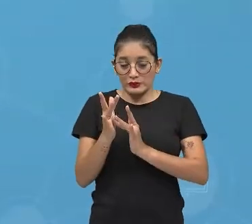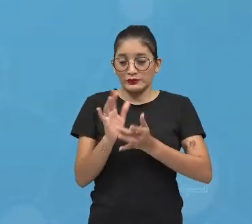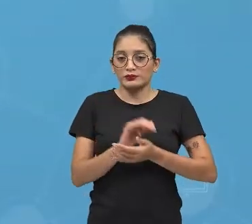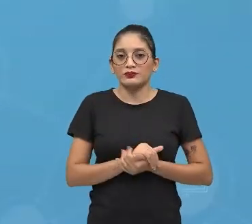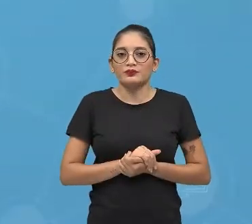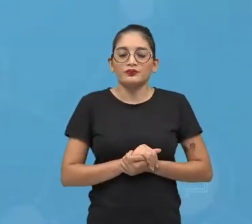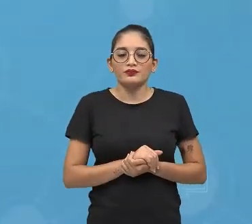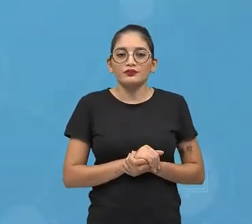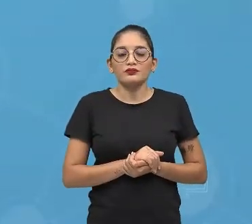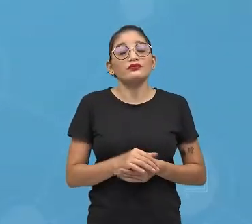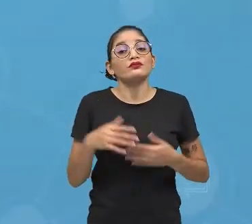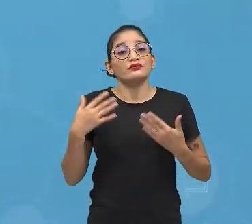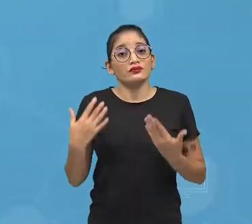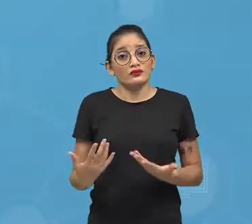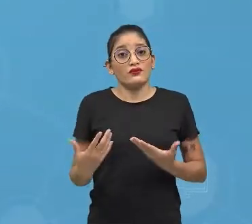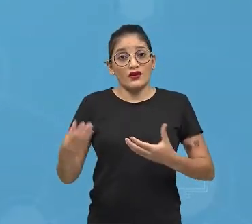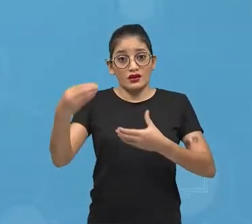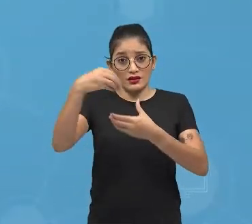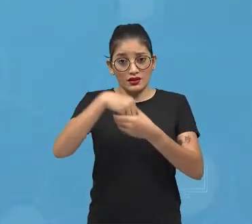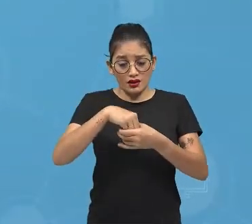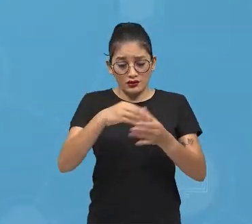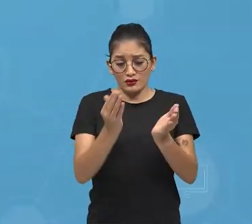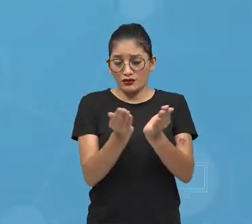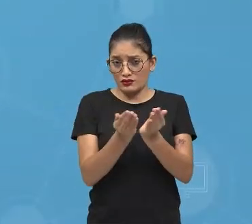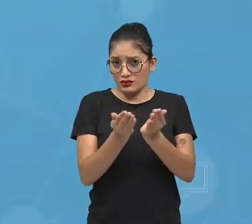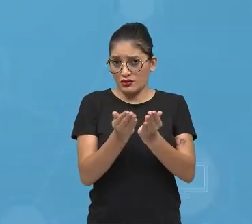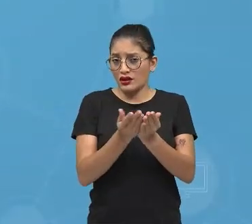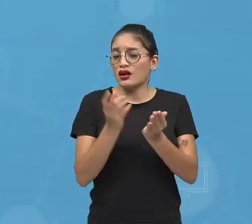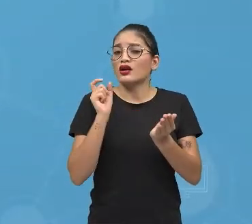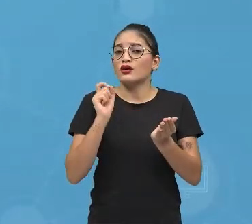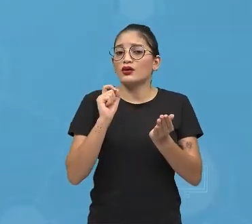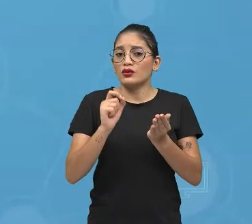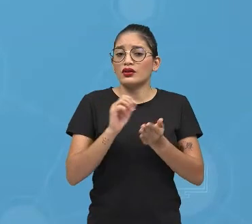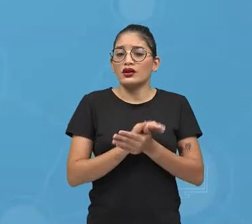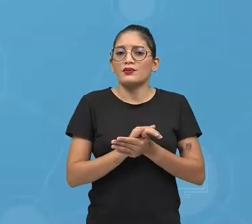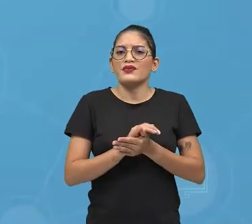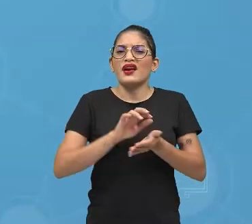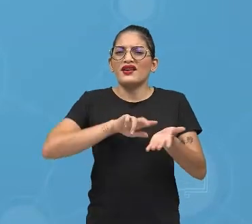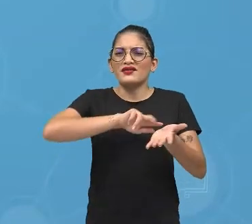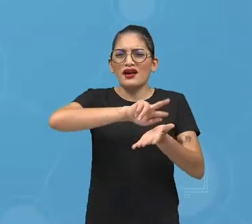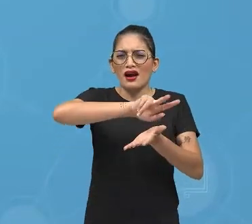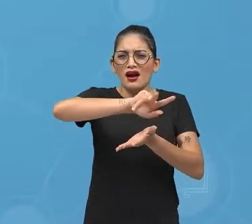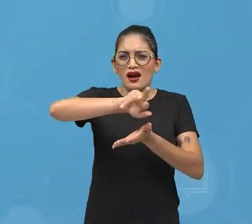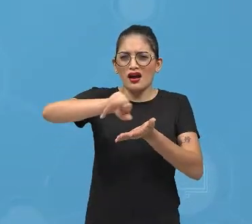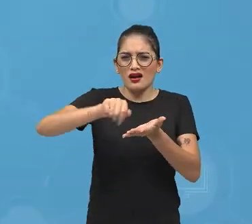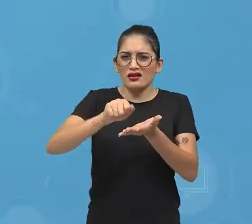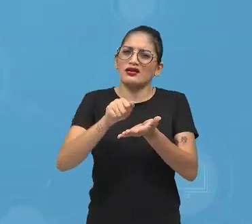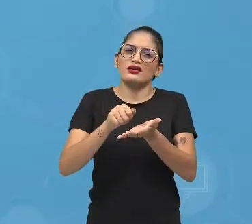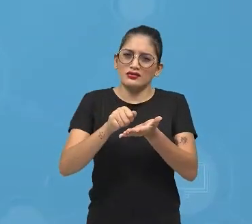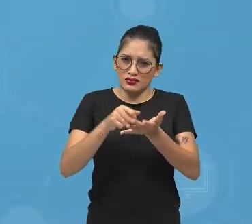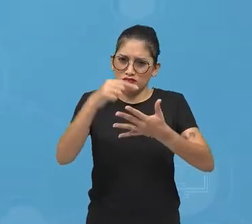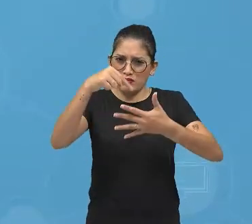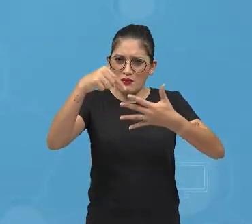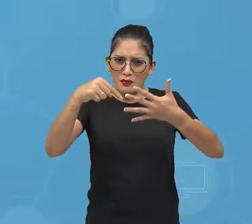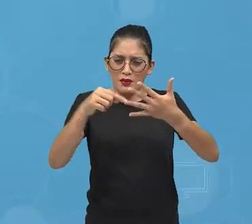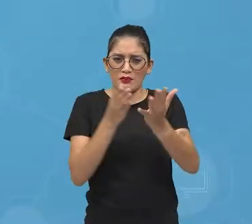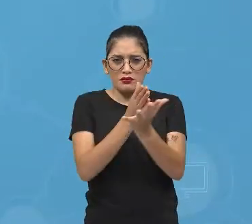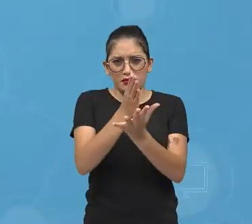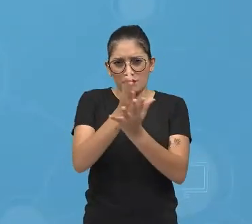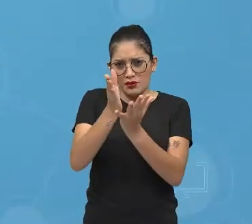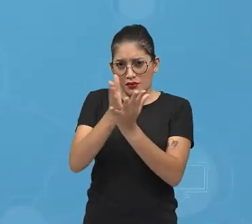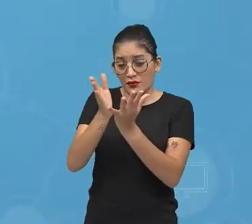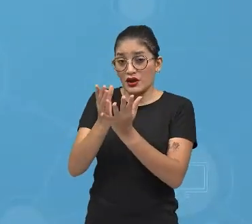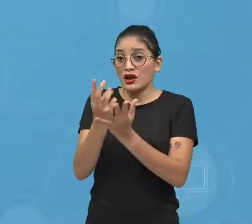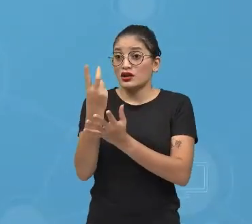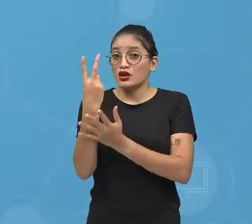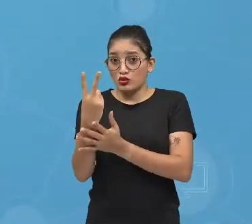E lá, dentro do cristianismo, existem várias vertentes. De 2